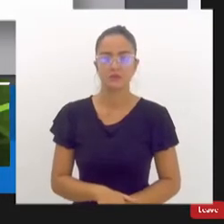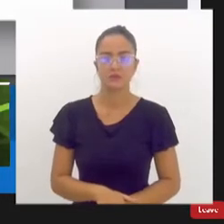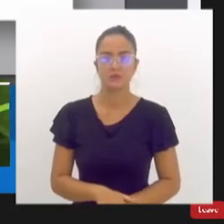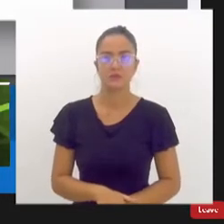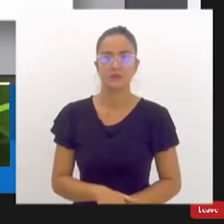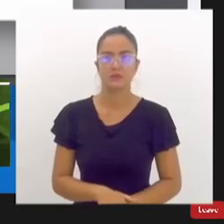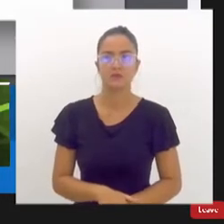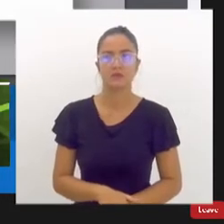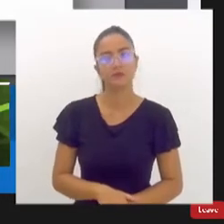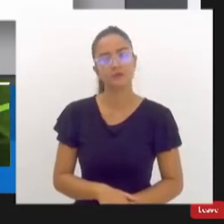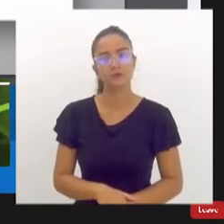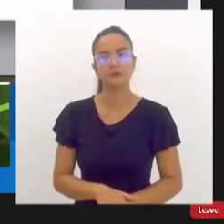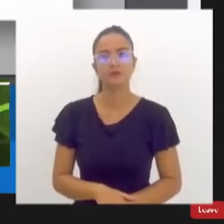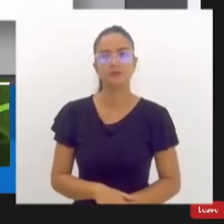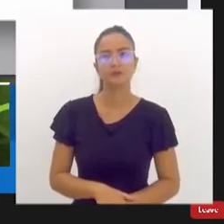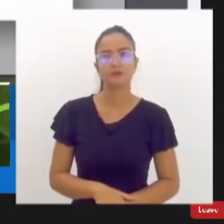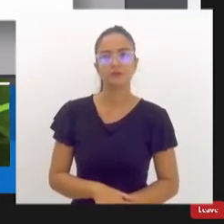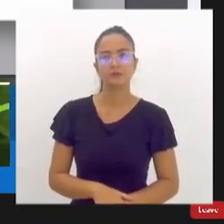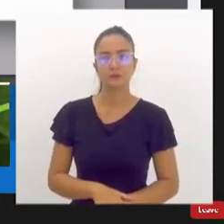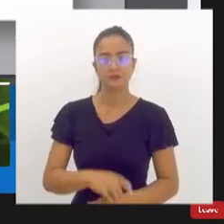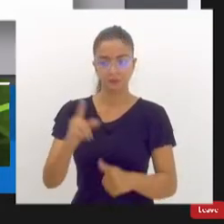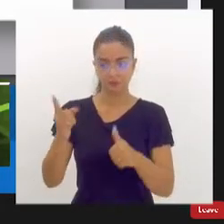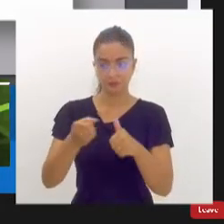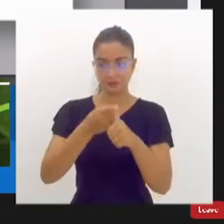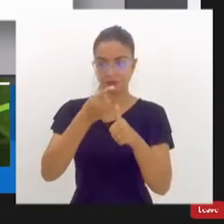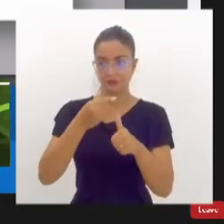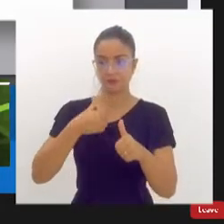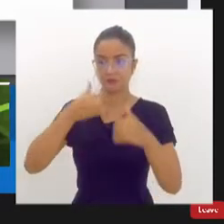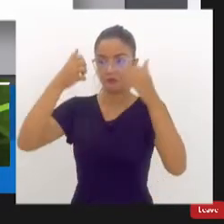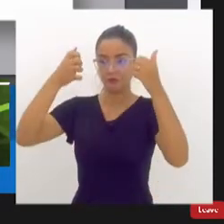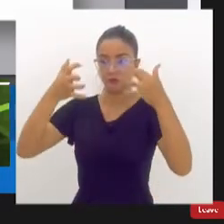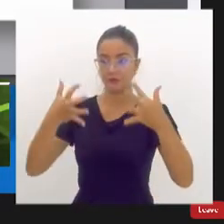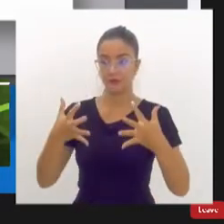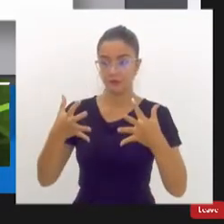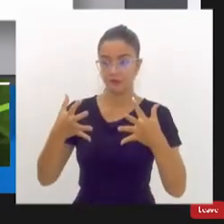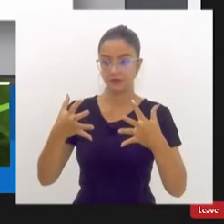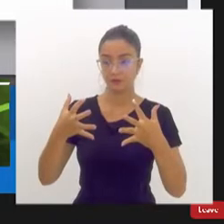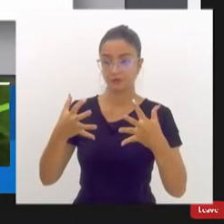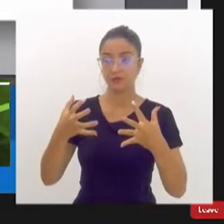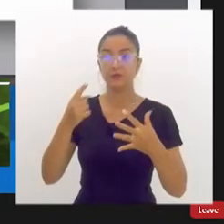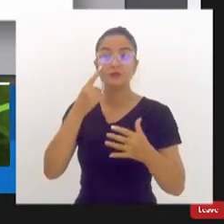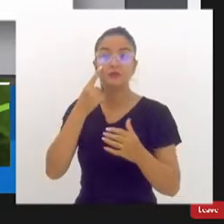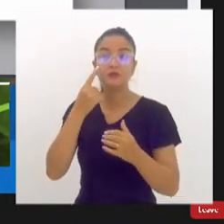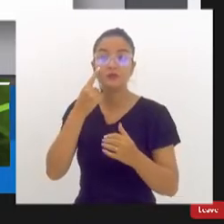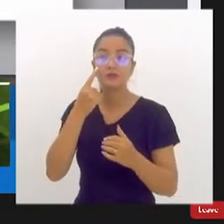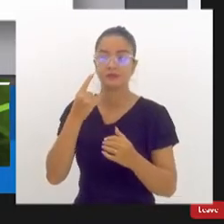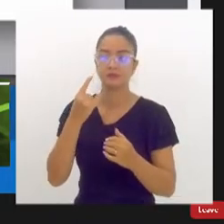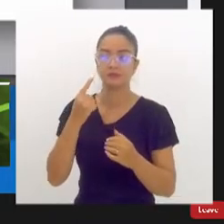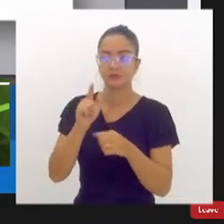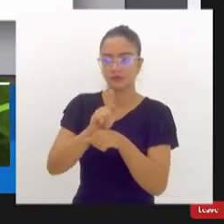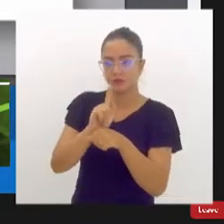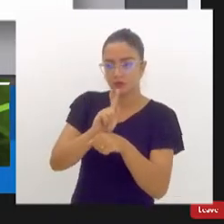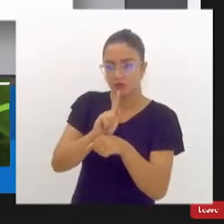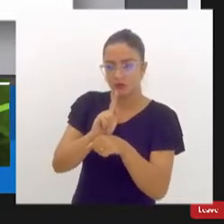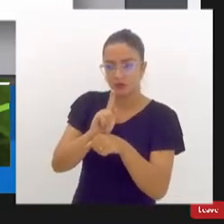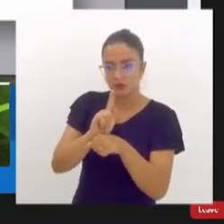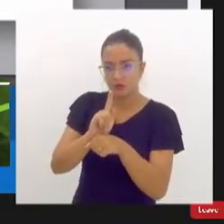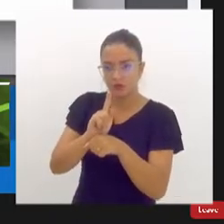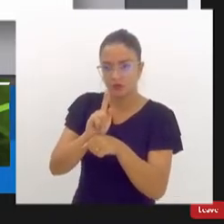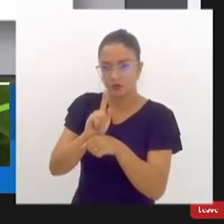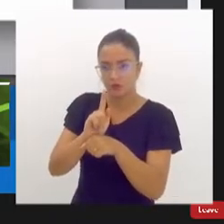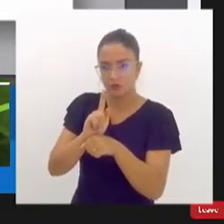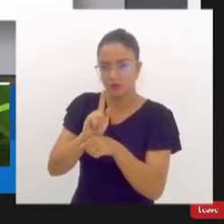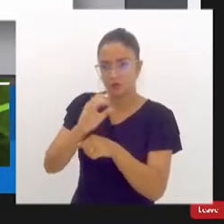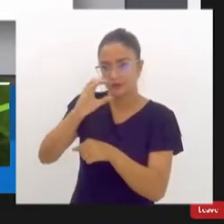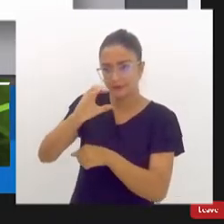Bom, primeiro ponto a destacar é que, do ponto de vista da gestão, O Conselho Estadual de Educação viveu dois